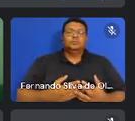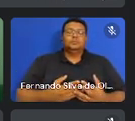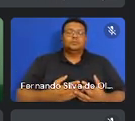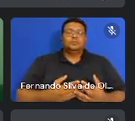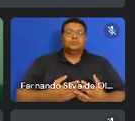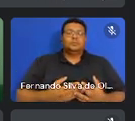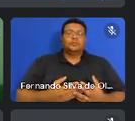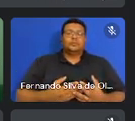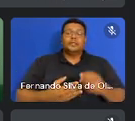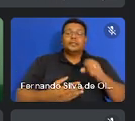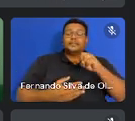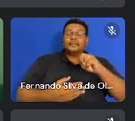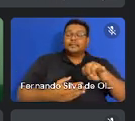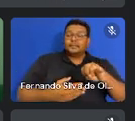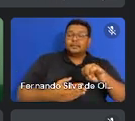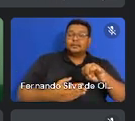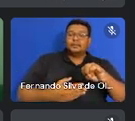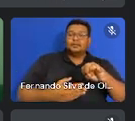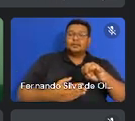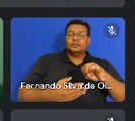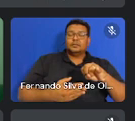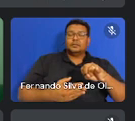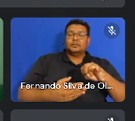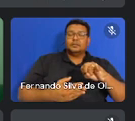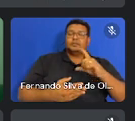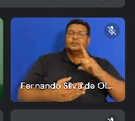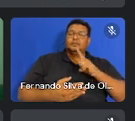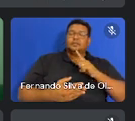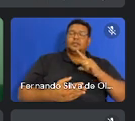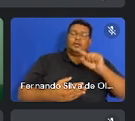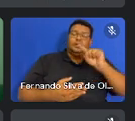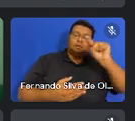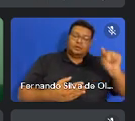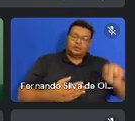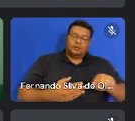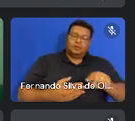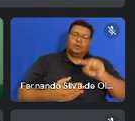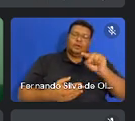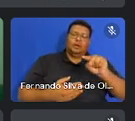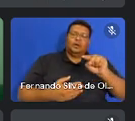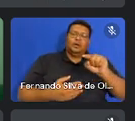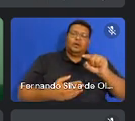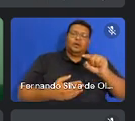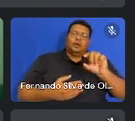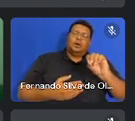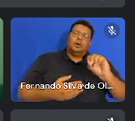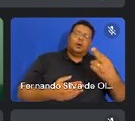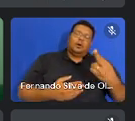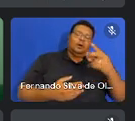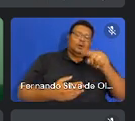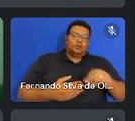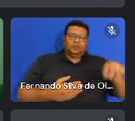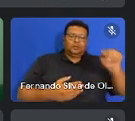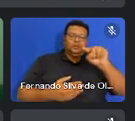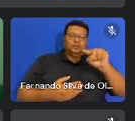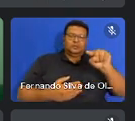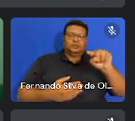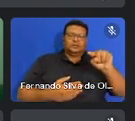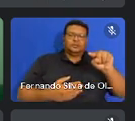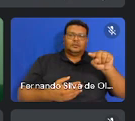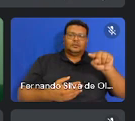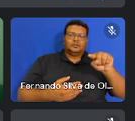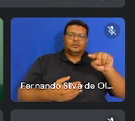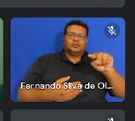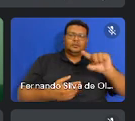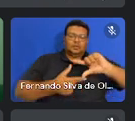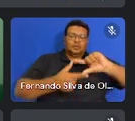E se eu fixo a rotação, e se eu fixo o polígono de partida, eu